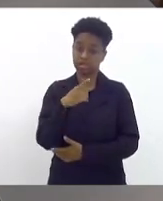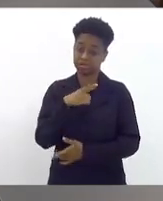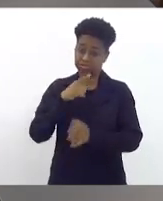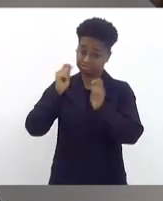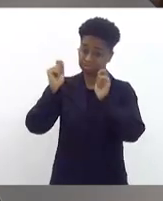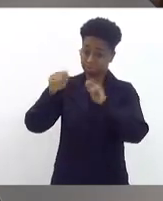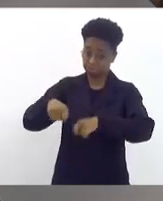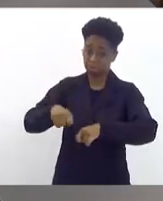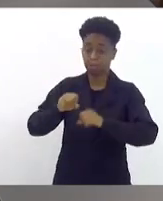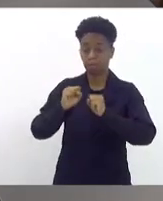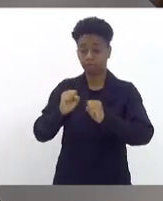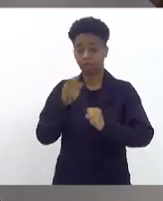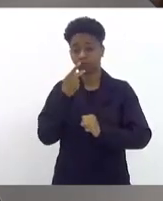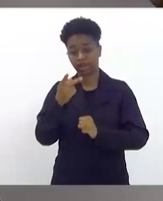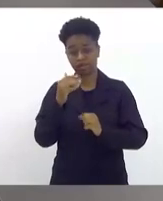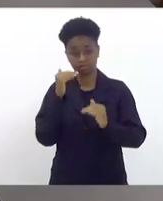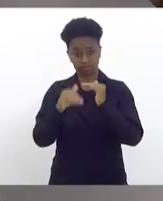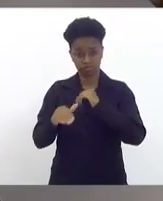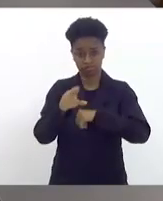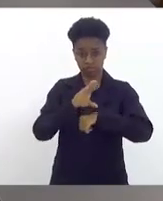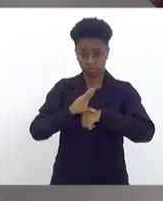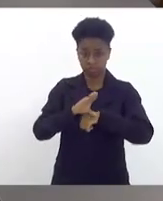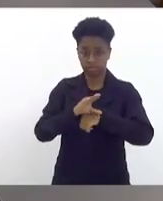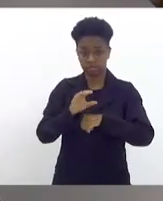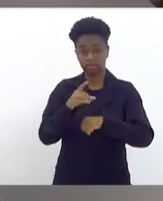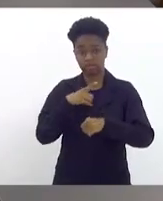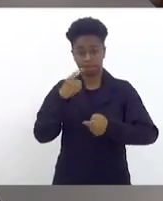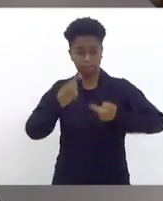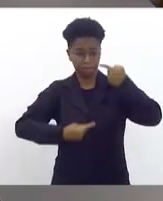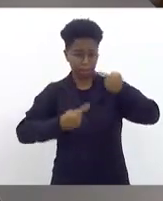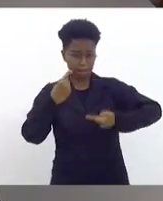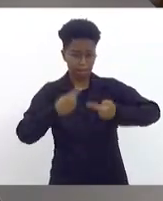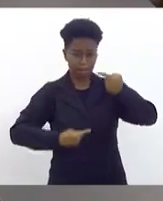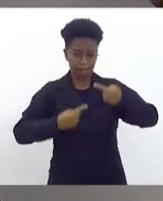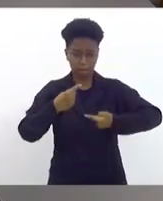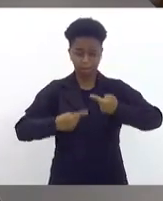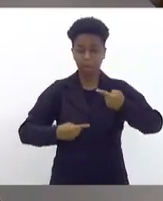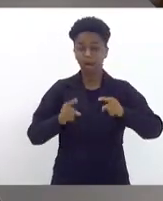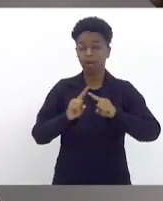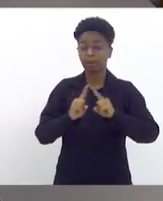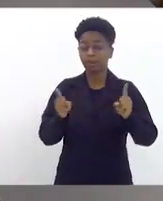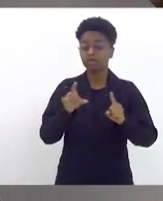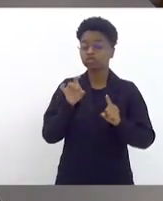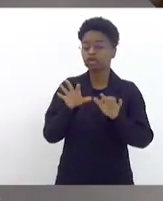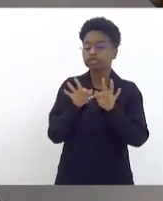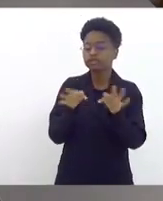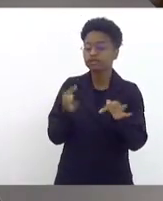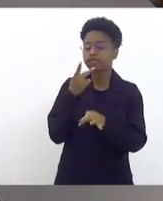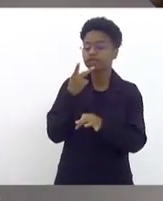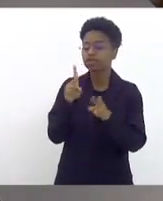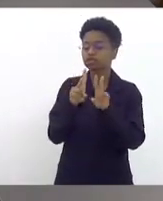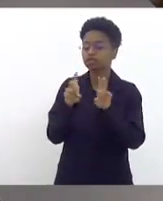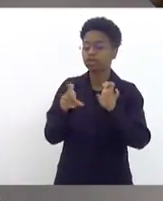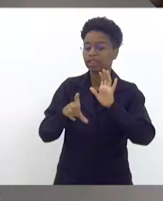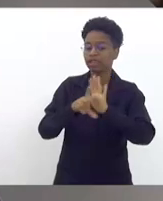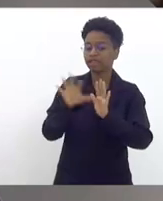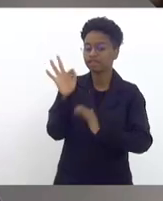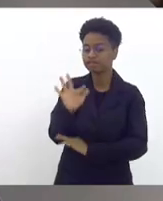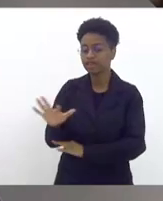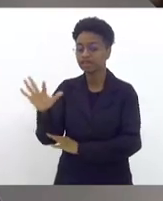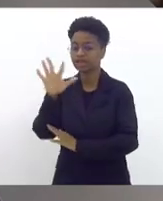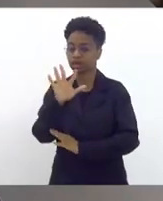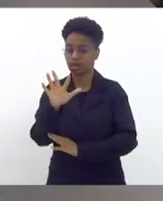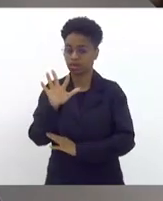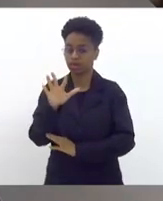declarar o inconstitucional superando o voto de alguns colegas aqui foi um debate duro porque simplesmente fazer a menção a male Legislação Federal e não visava